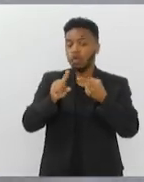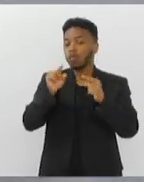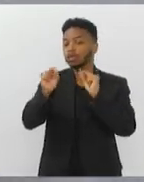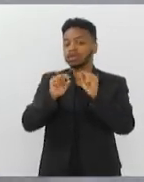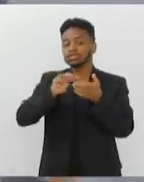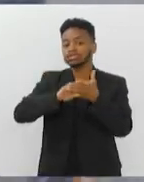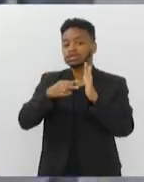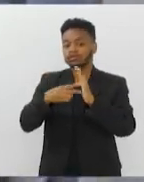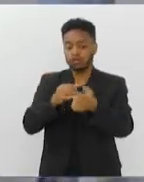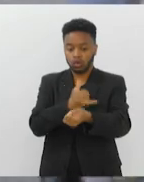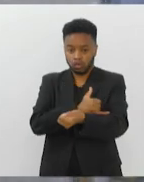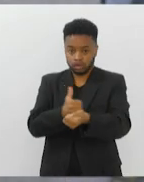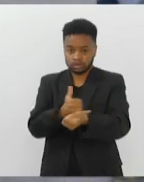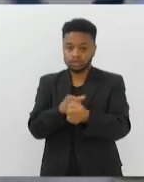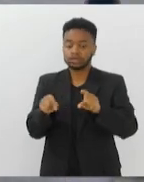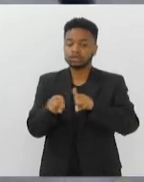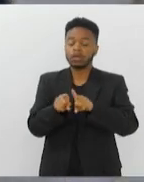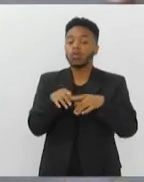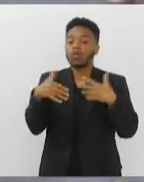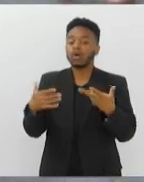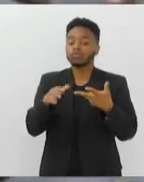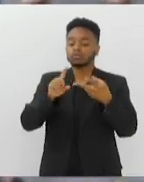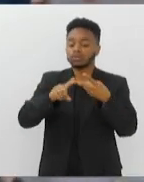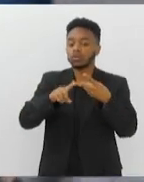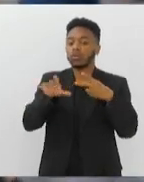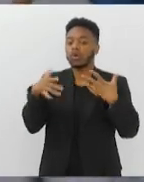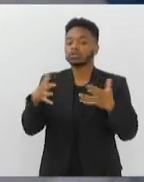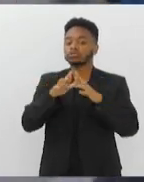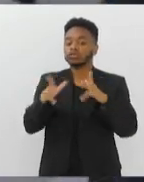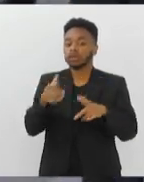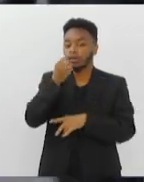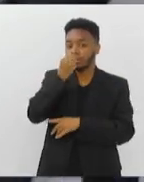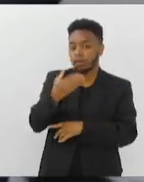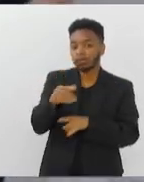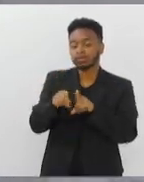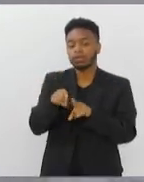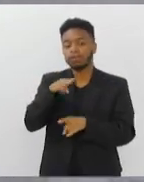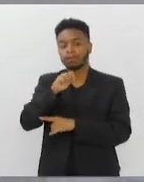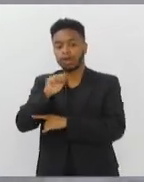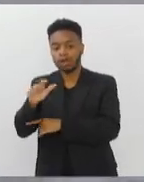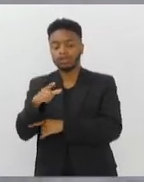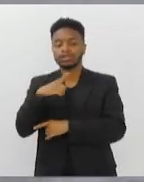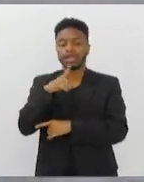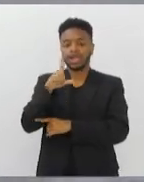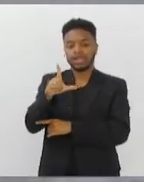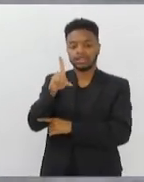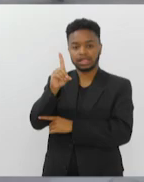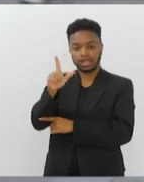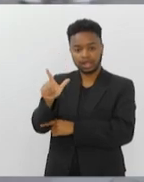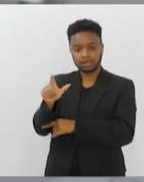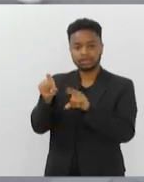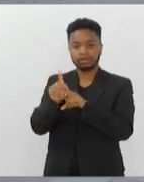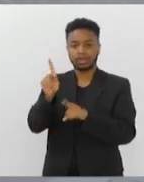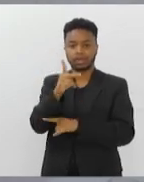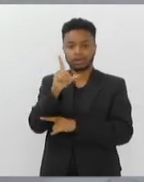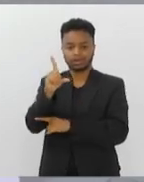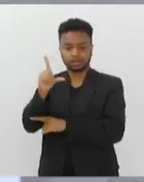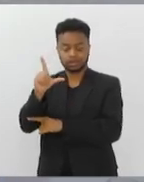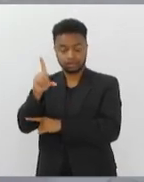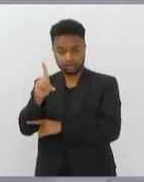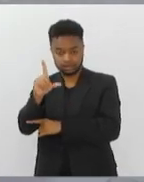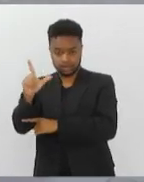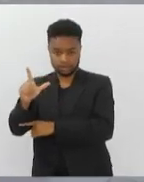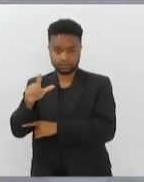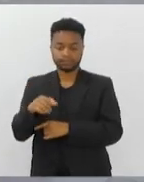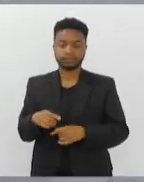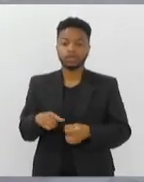a diferença do bom colesterol do mau colesterol? Aquelas duas letrinhas, LDL e HDL. É. O colesterol é um